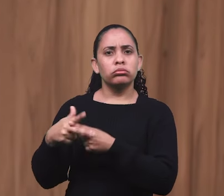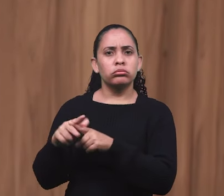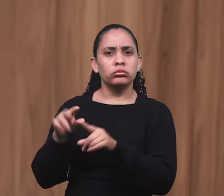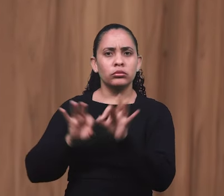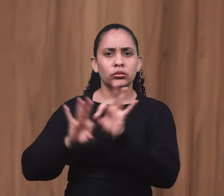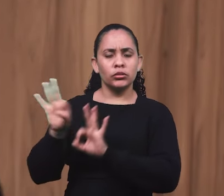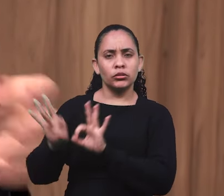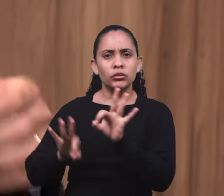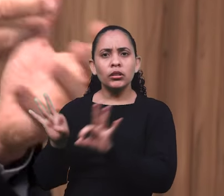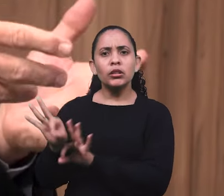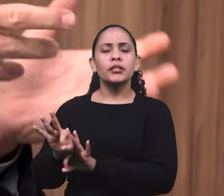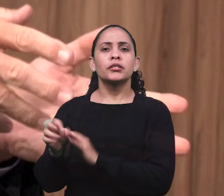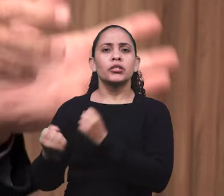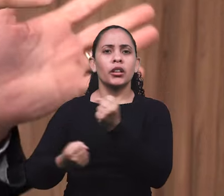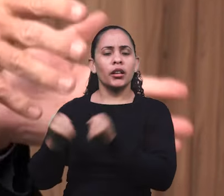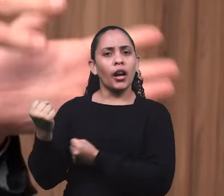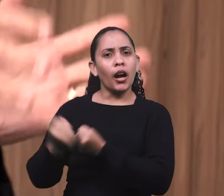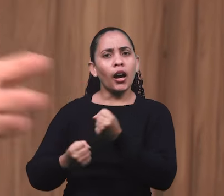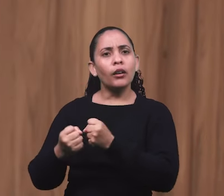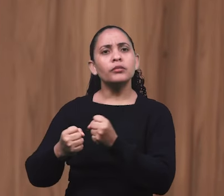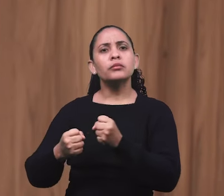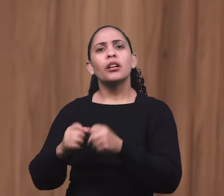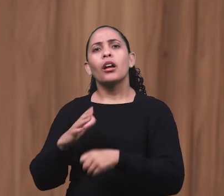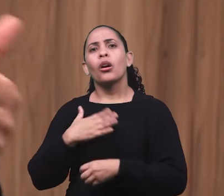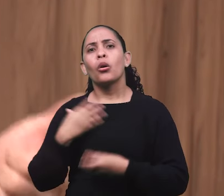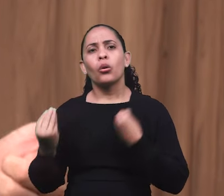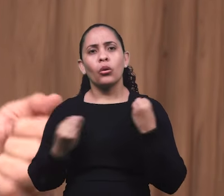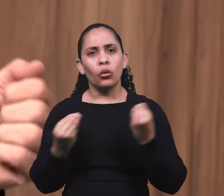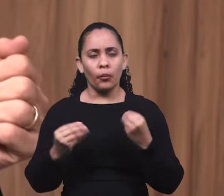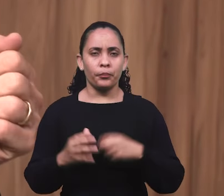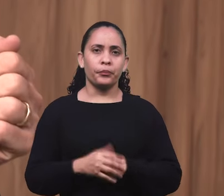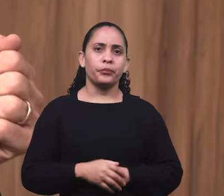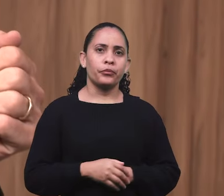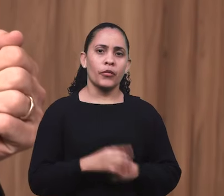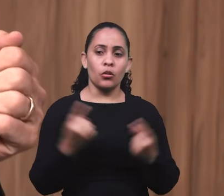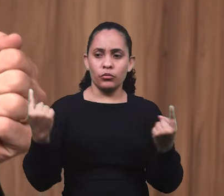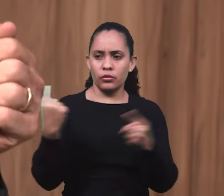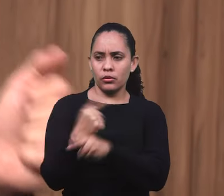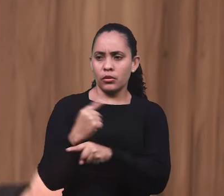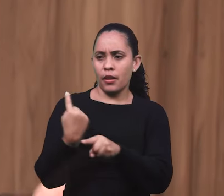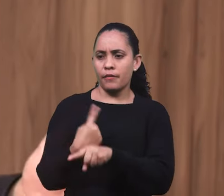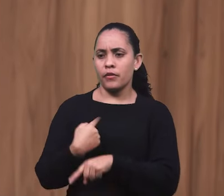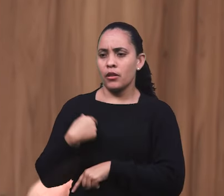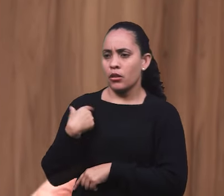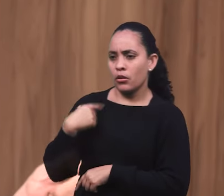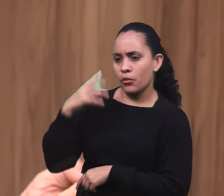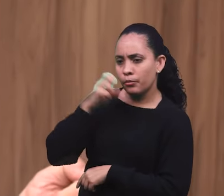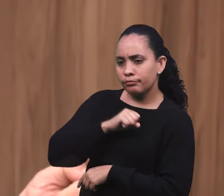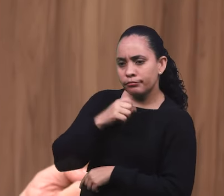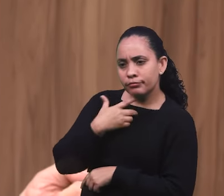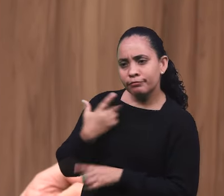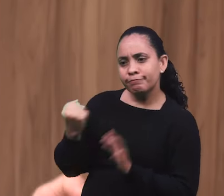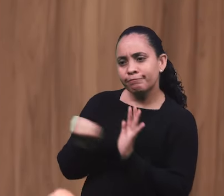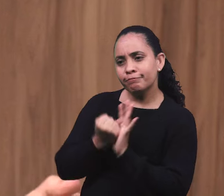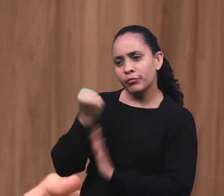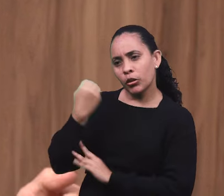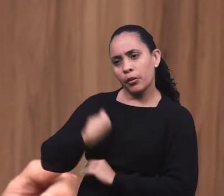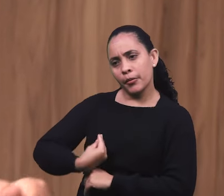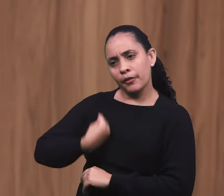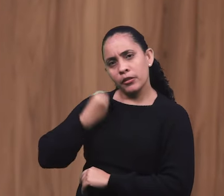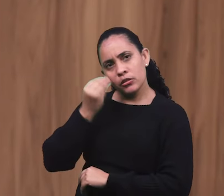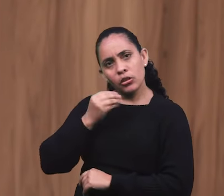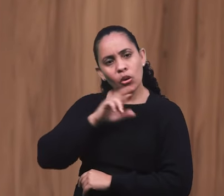e tal. Então, como é que era o desafio dele e levando isso para a parte social? Isso é um cara que é um dos camaradas que marcou a minha vida. Outro